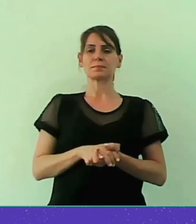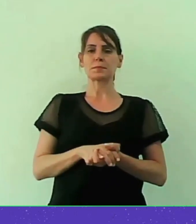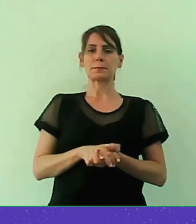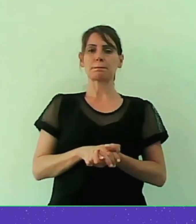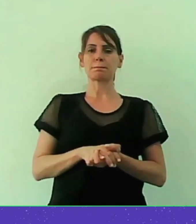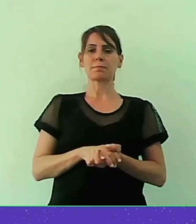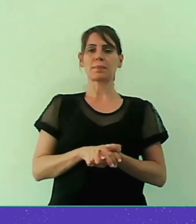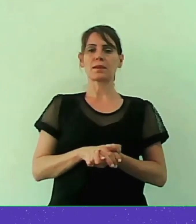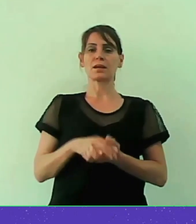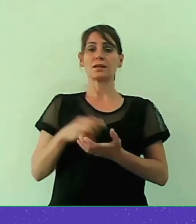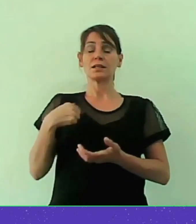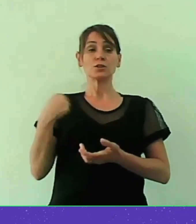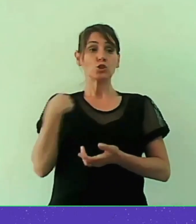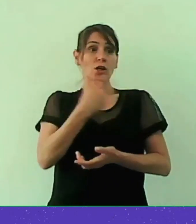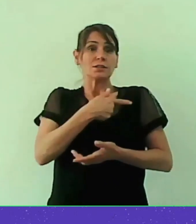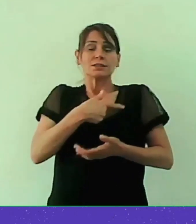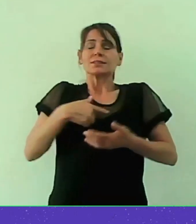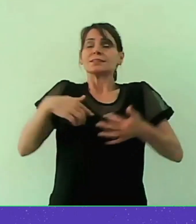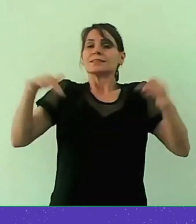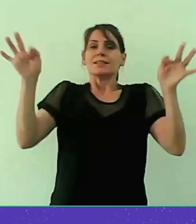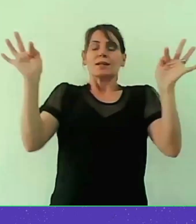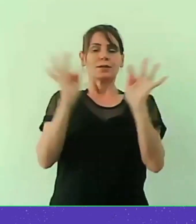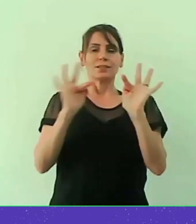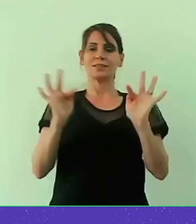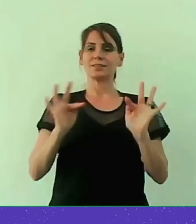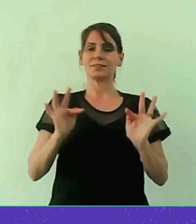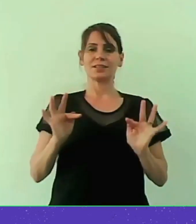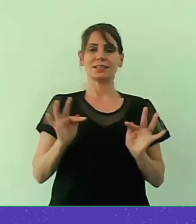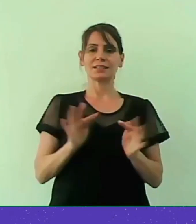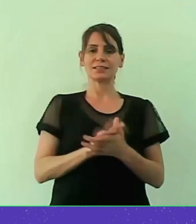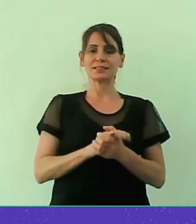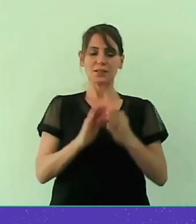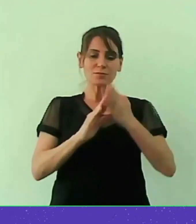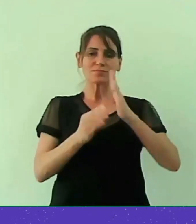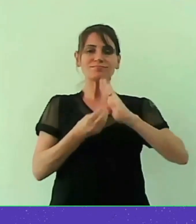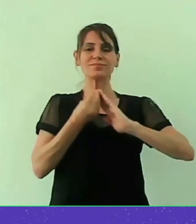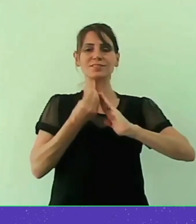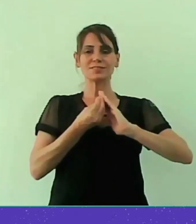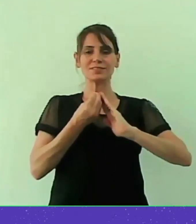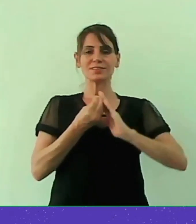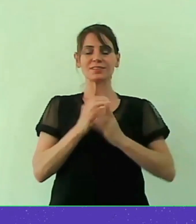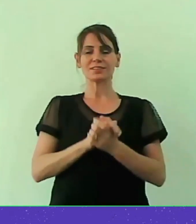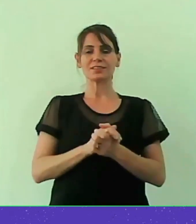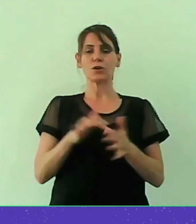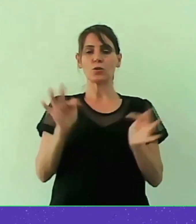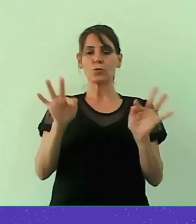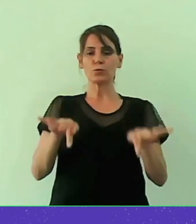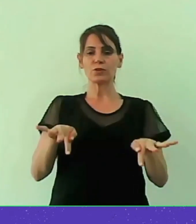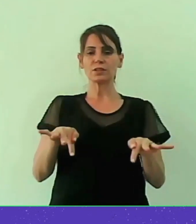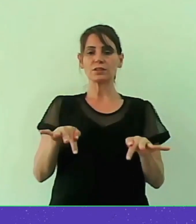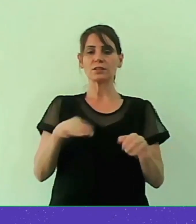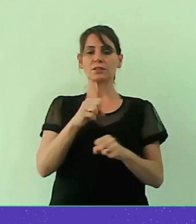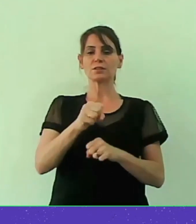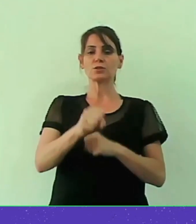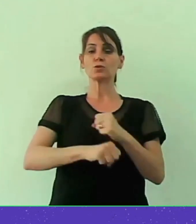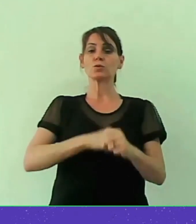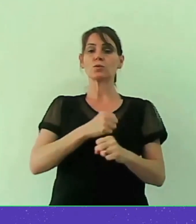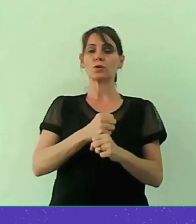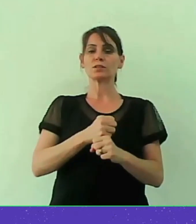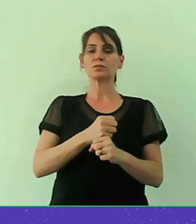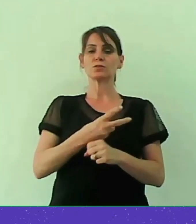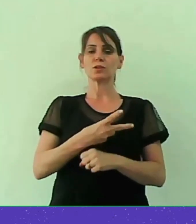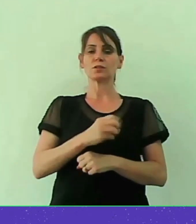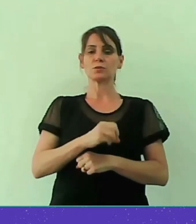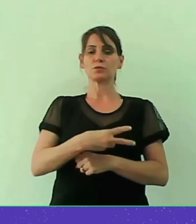muito felizes por esse ambiente todo, até o final de 2021. O Senhor fez milagres no